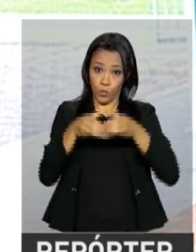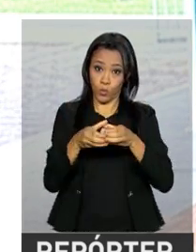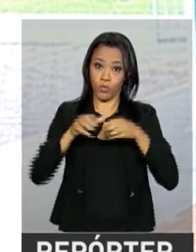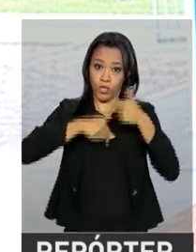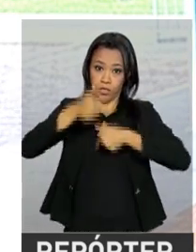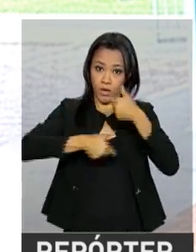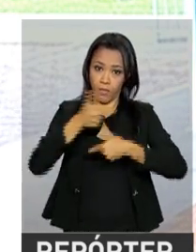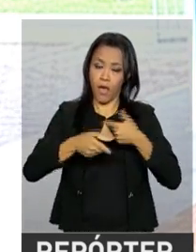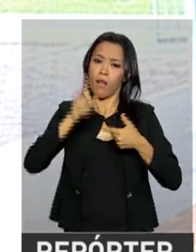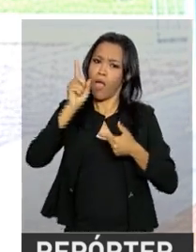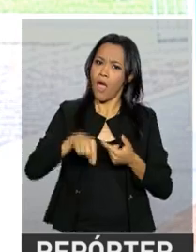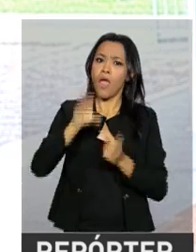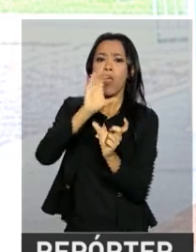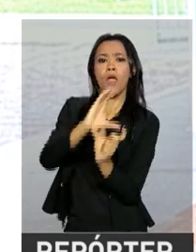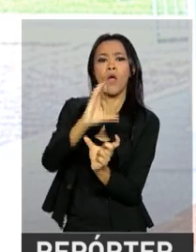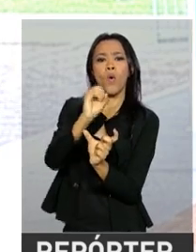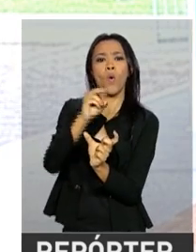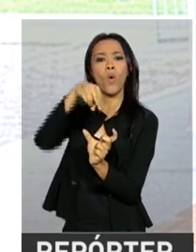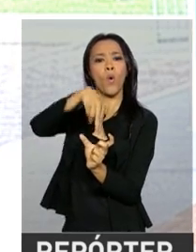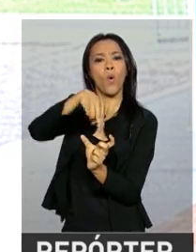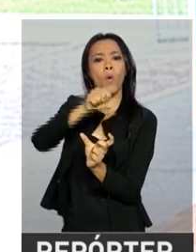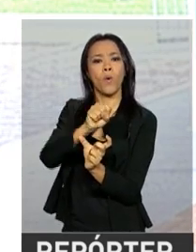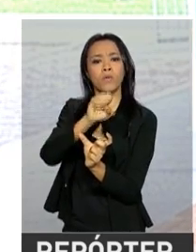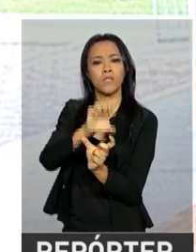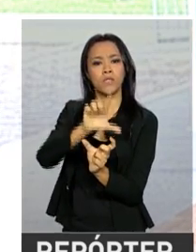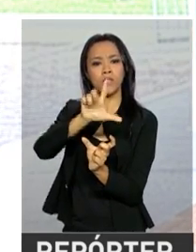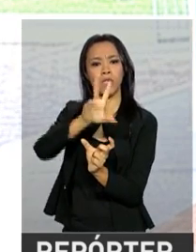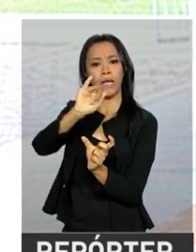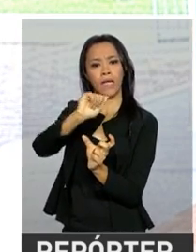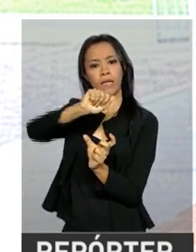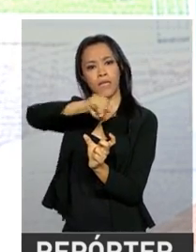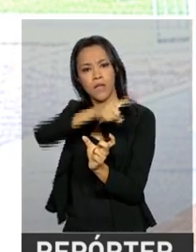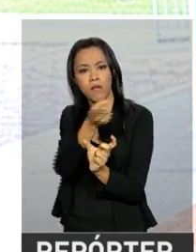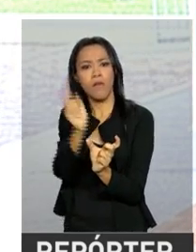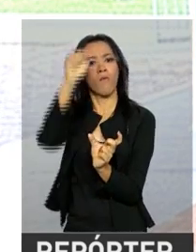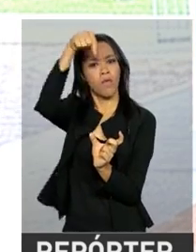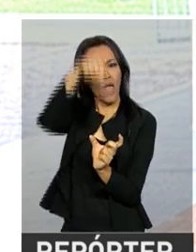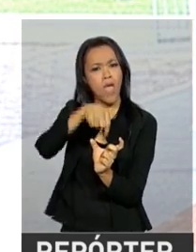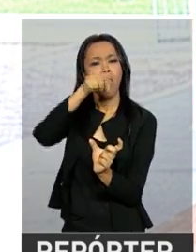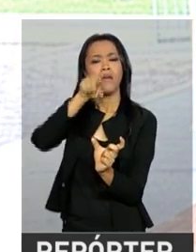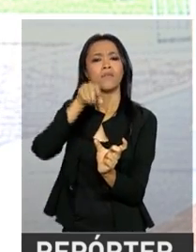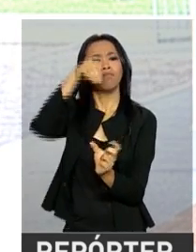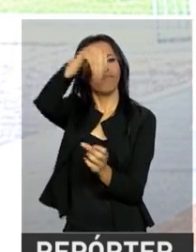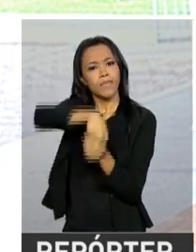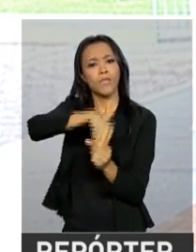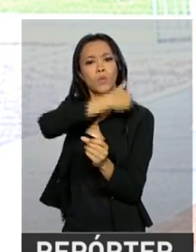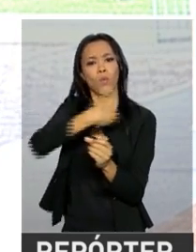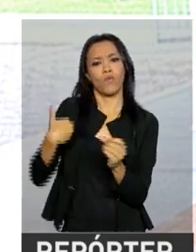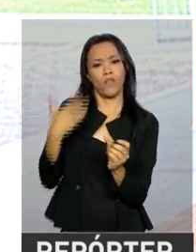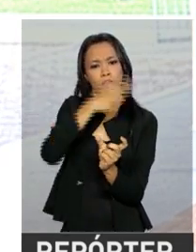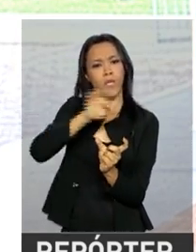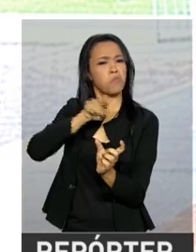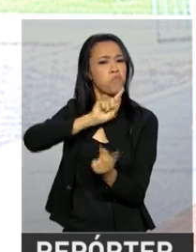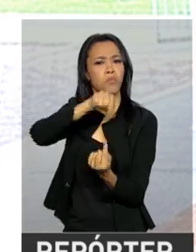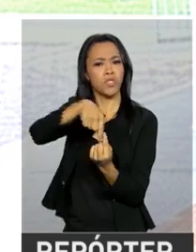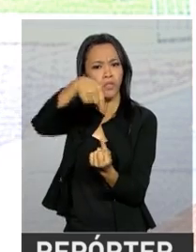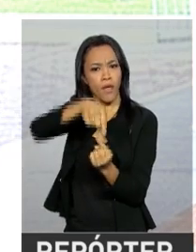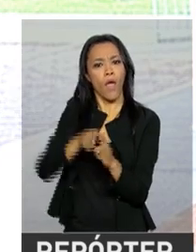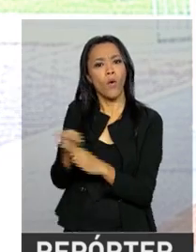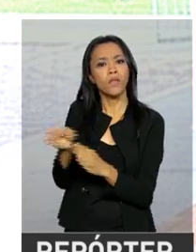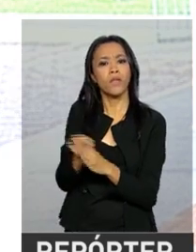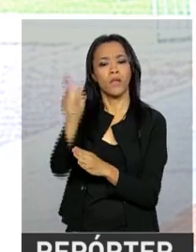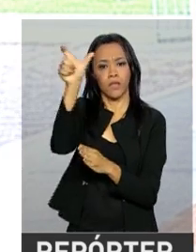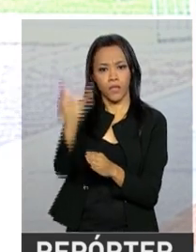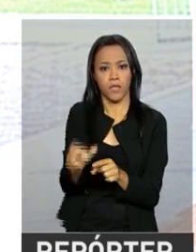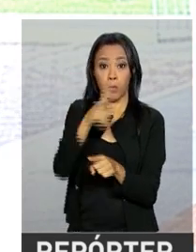Como é chamado o conselho de desenvolvimento econômico e social do governo federal que assessora como você falou diretamente o presidente